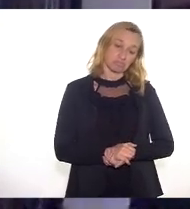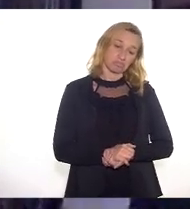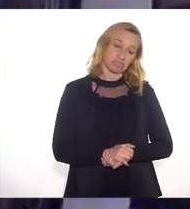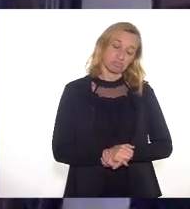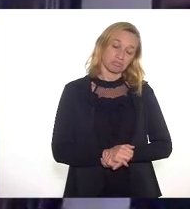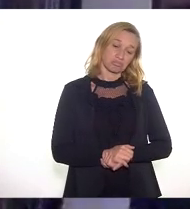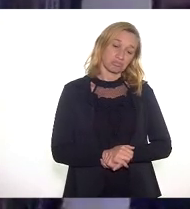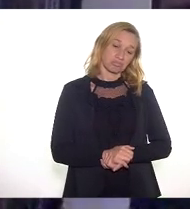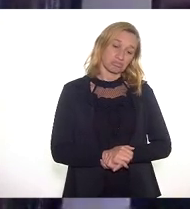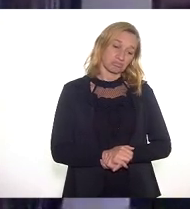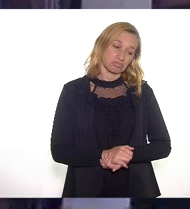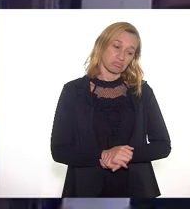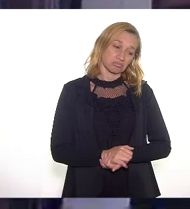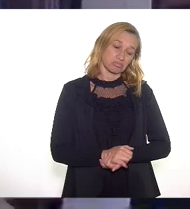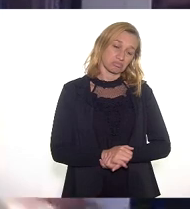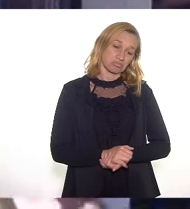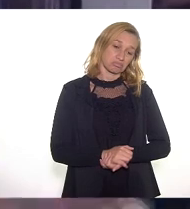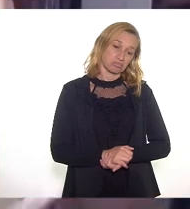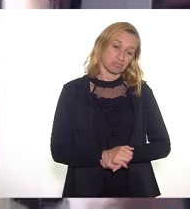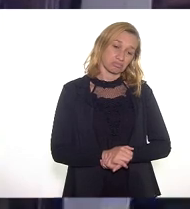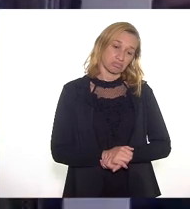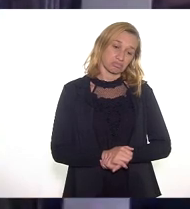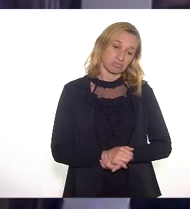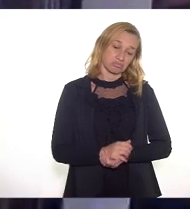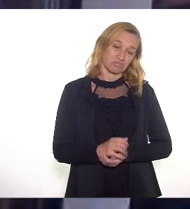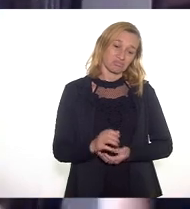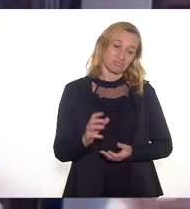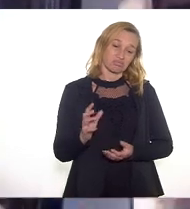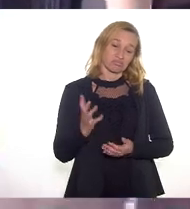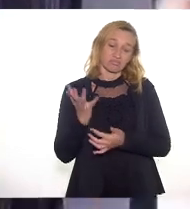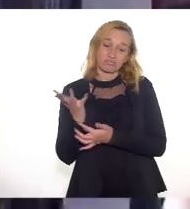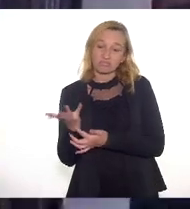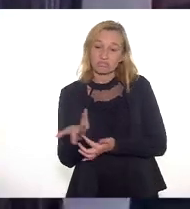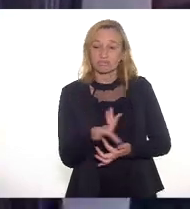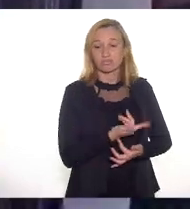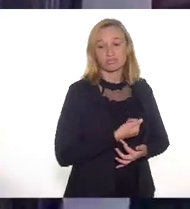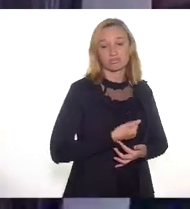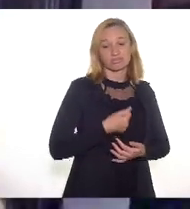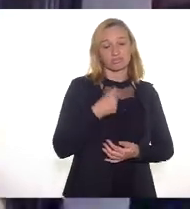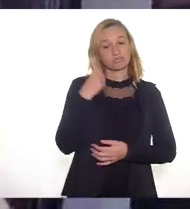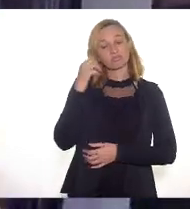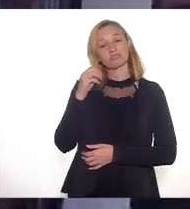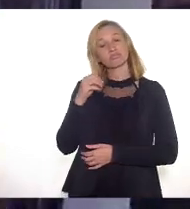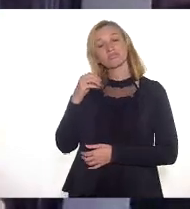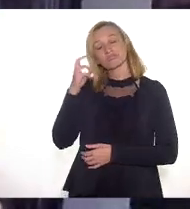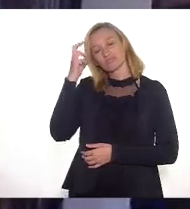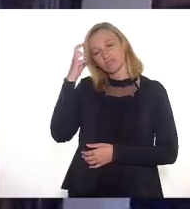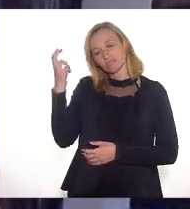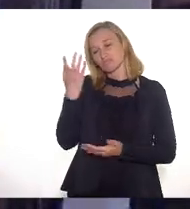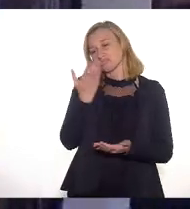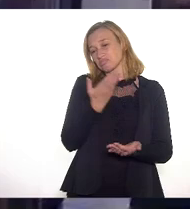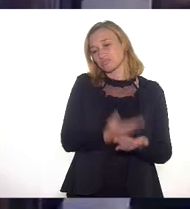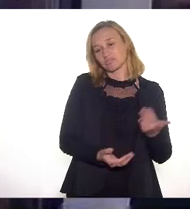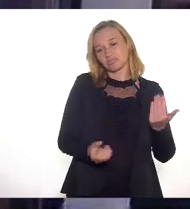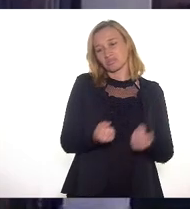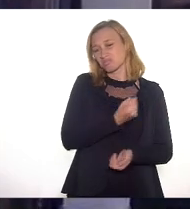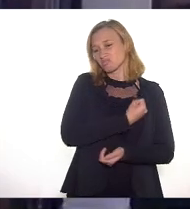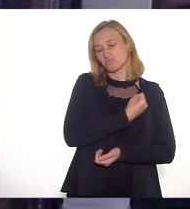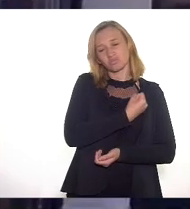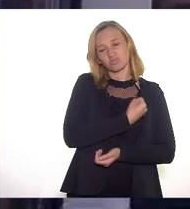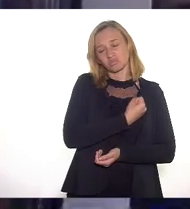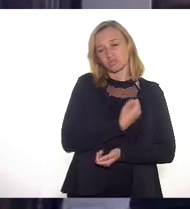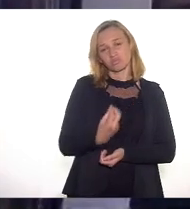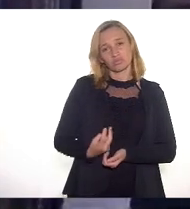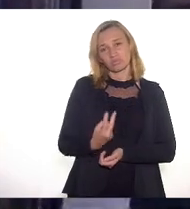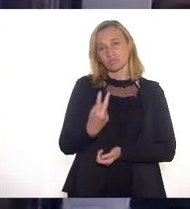negócio inconcebível. As artes, a cultura têm perdido inúmeros